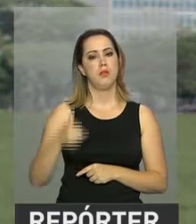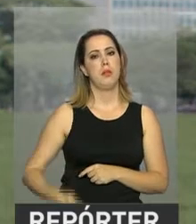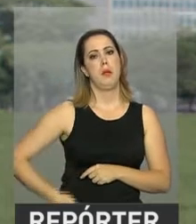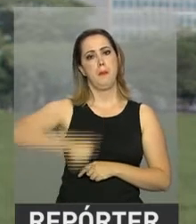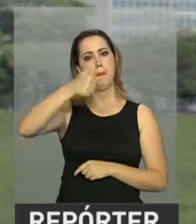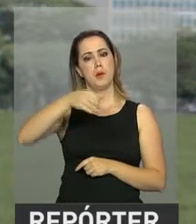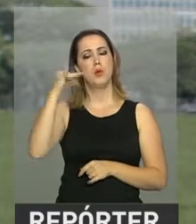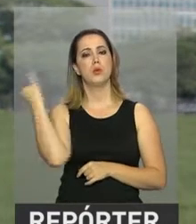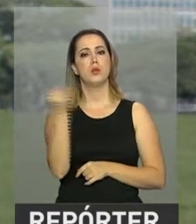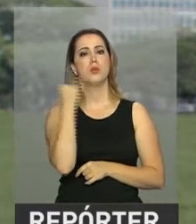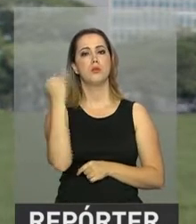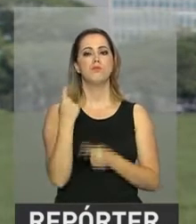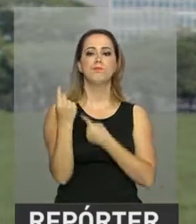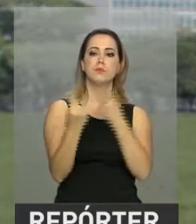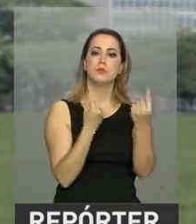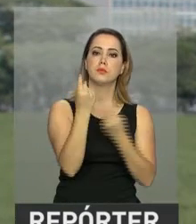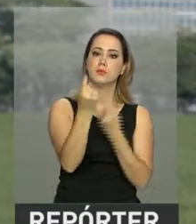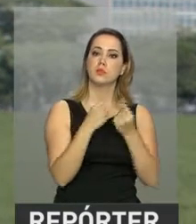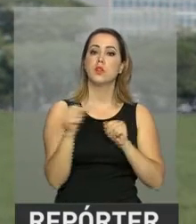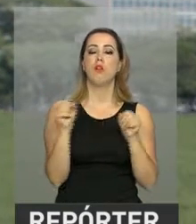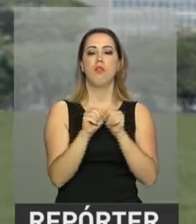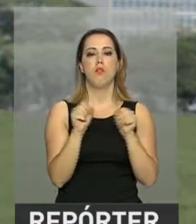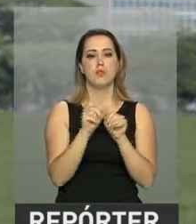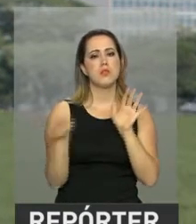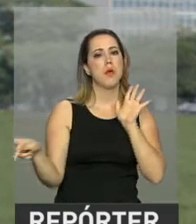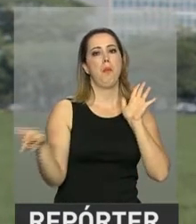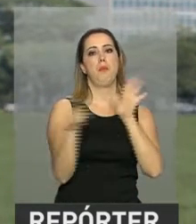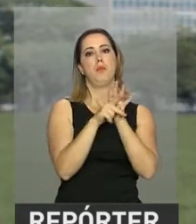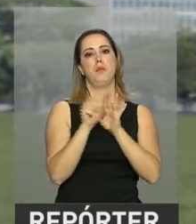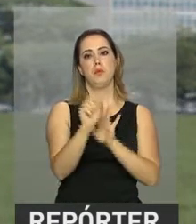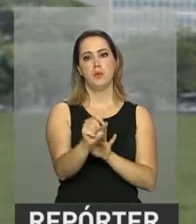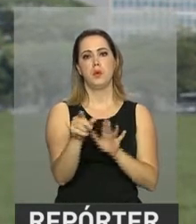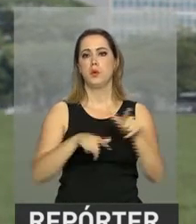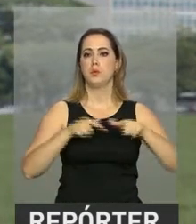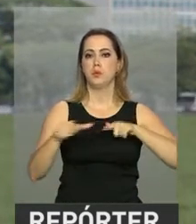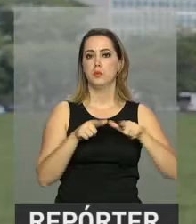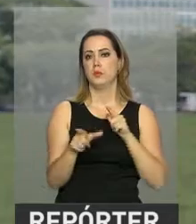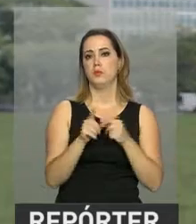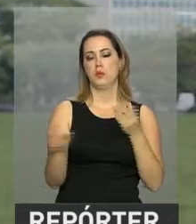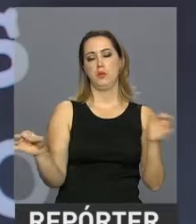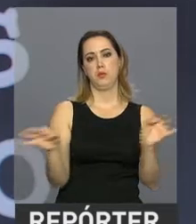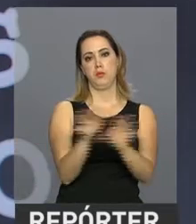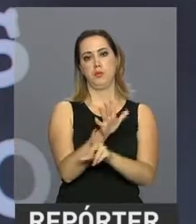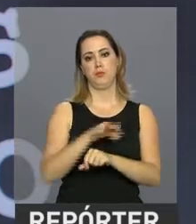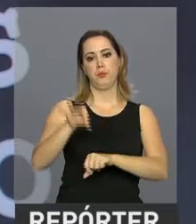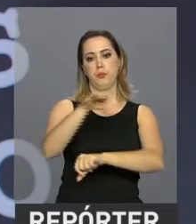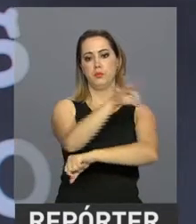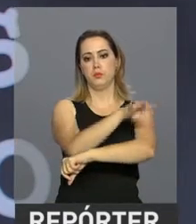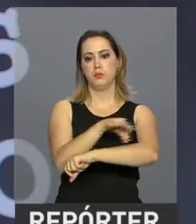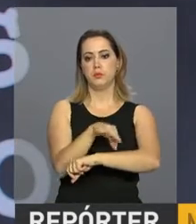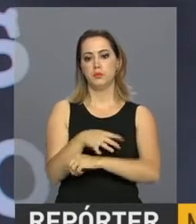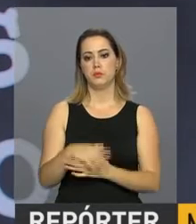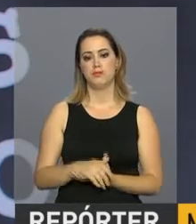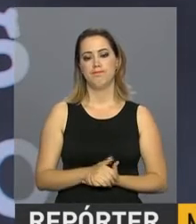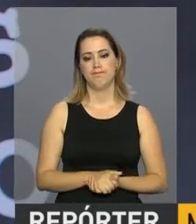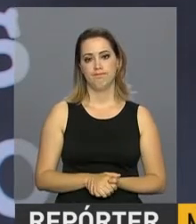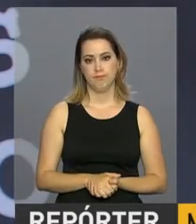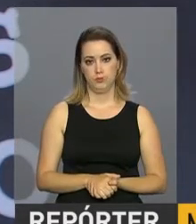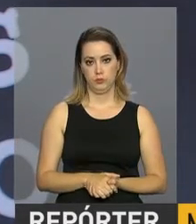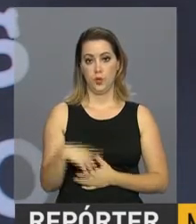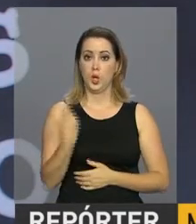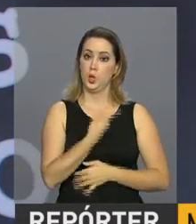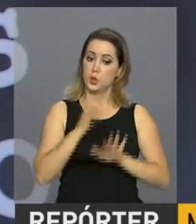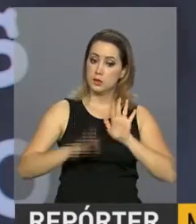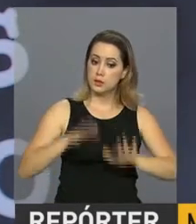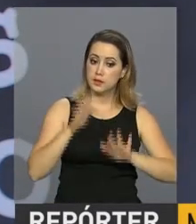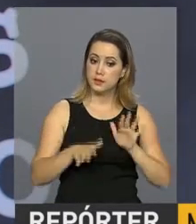reforçar a importância de que cada um faça a sua parte no combate ao mosquito Aedes aegypti. Às vezes nós deixamos passar,